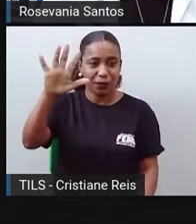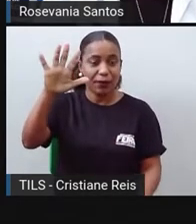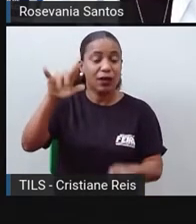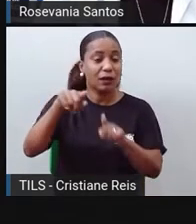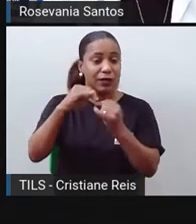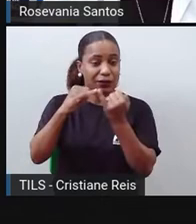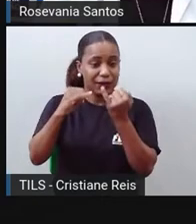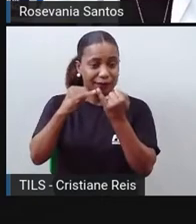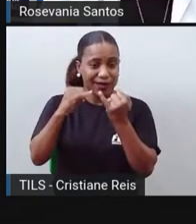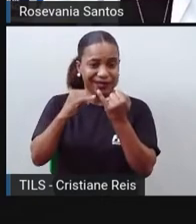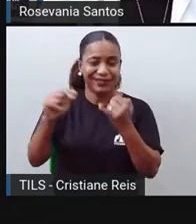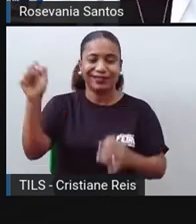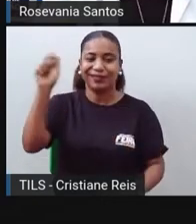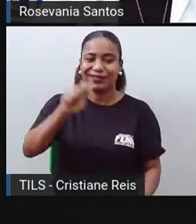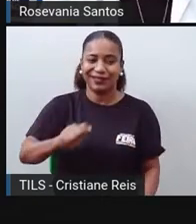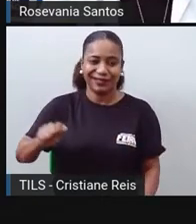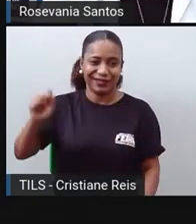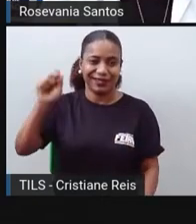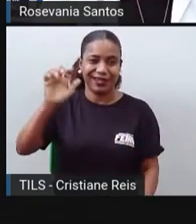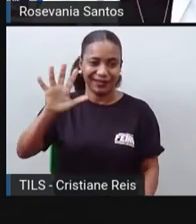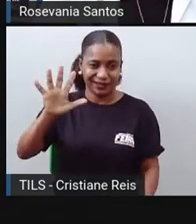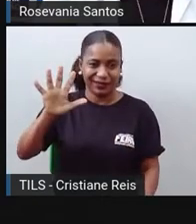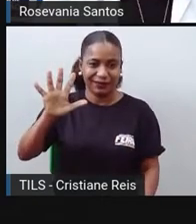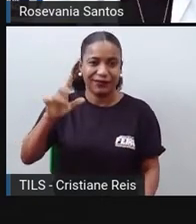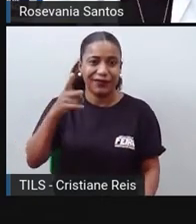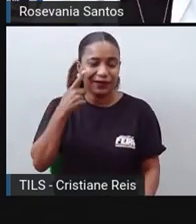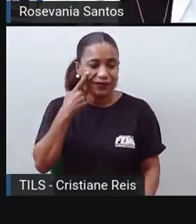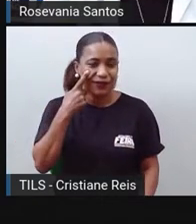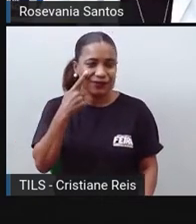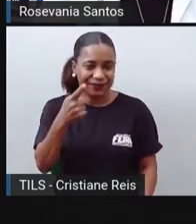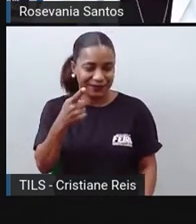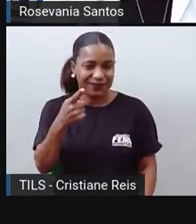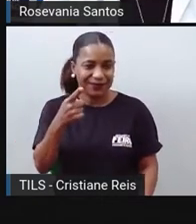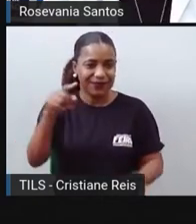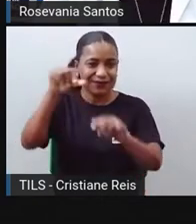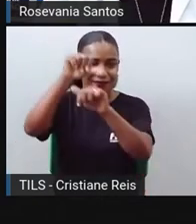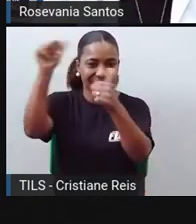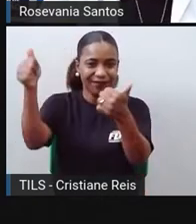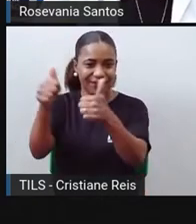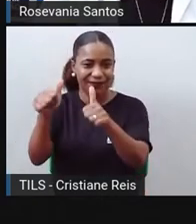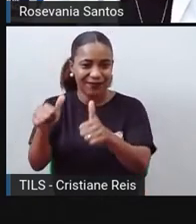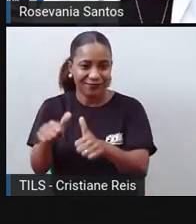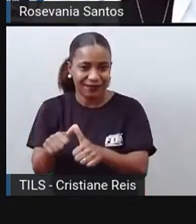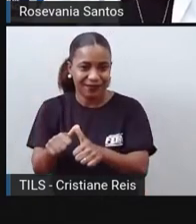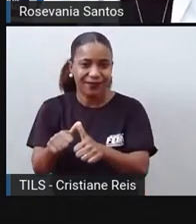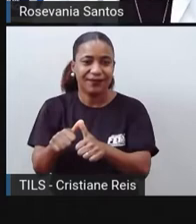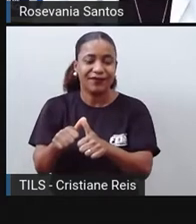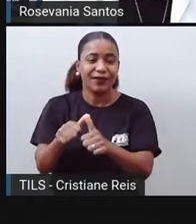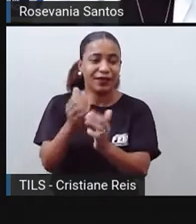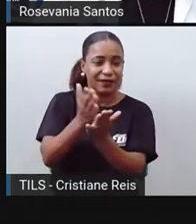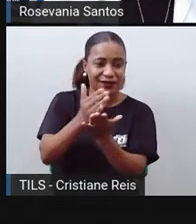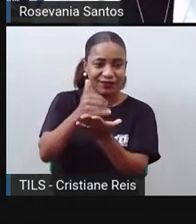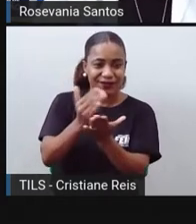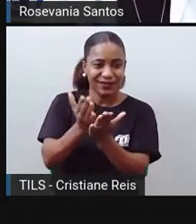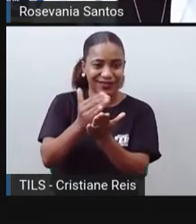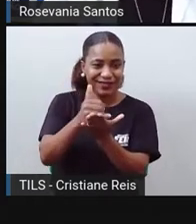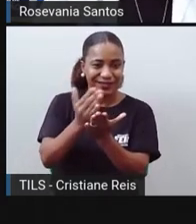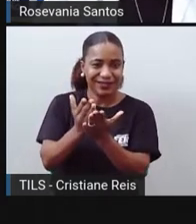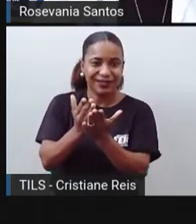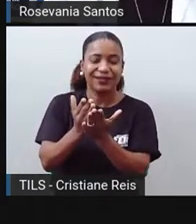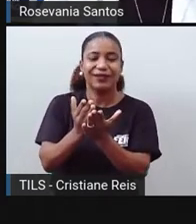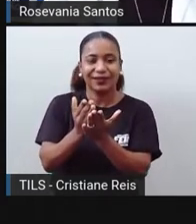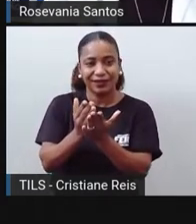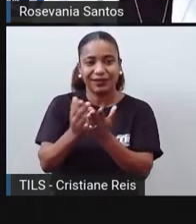tá vendo? É da Europa e aqui é da Ásia, e é esse pedacinho aqui que faz parte da divisão regional